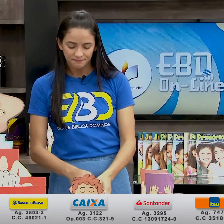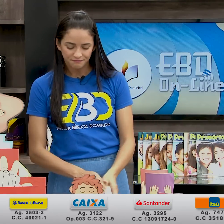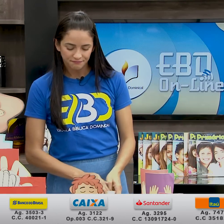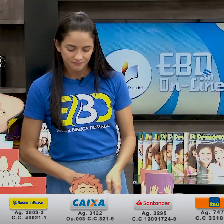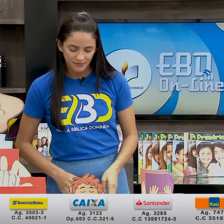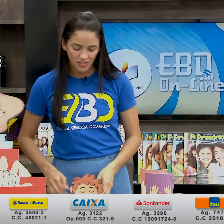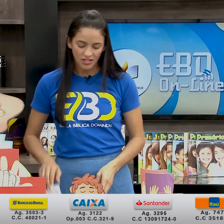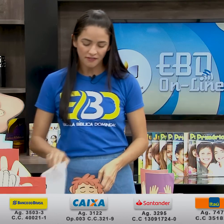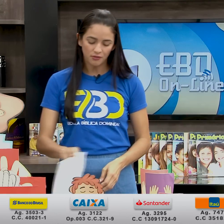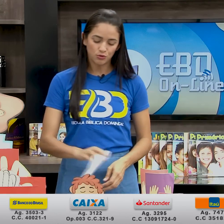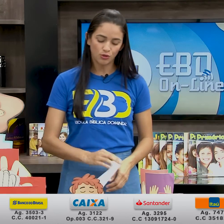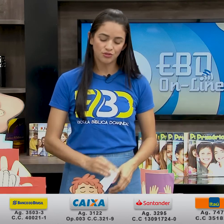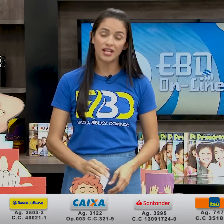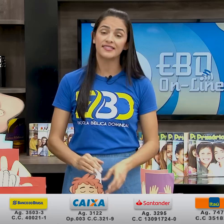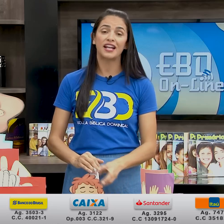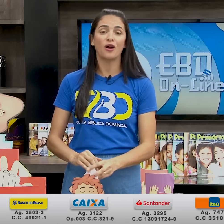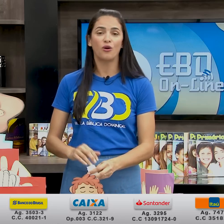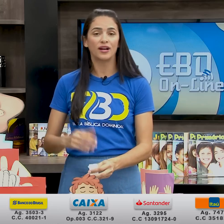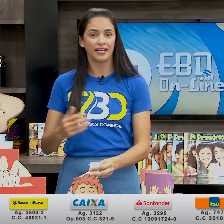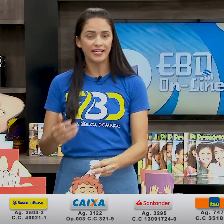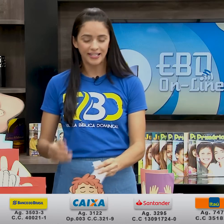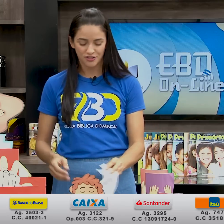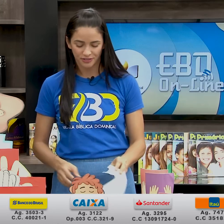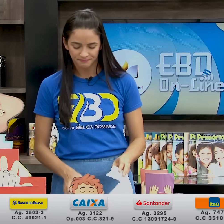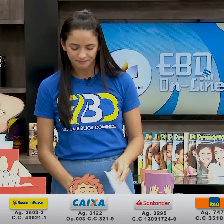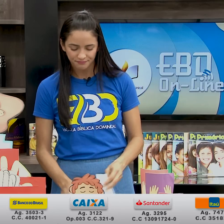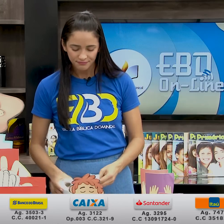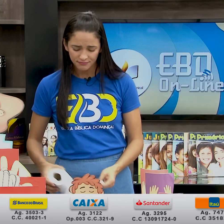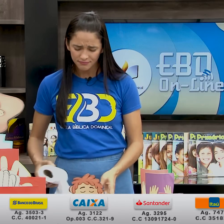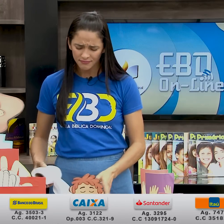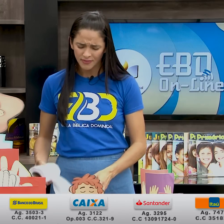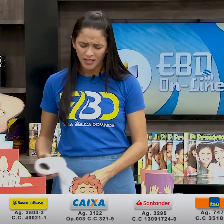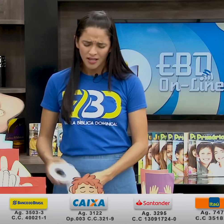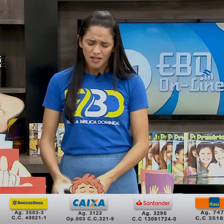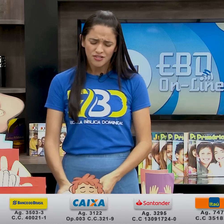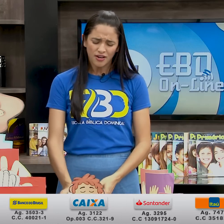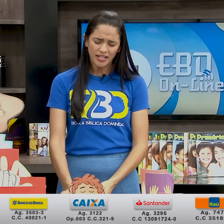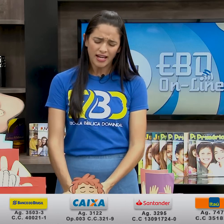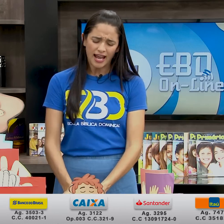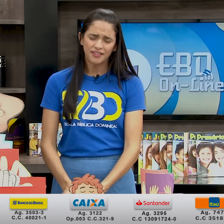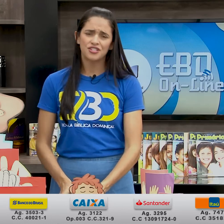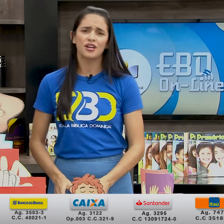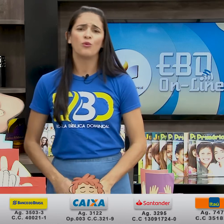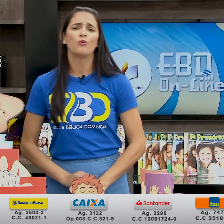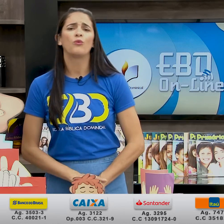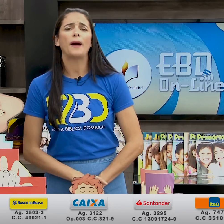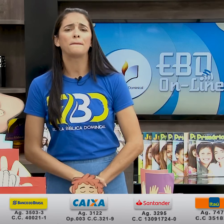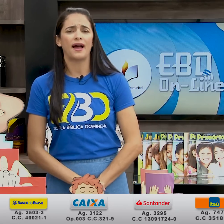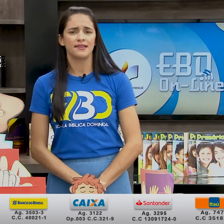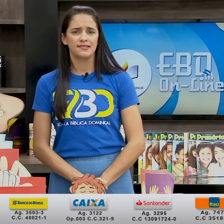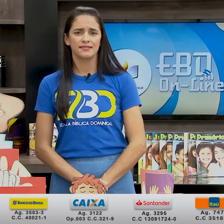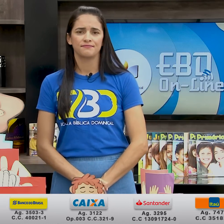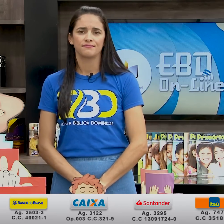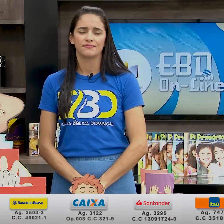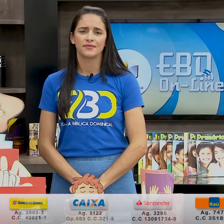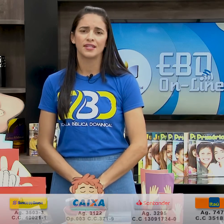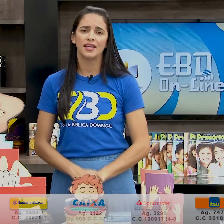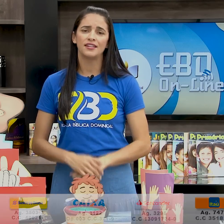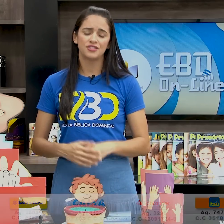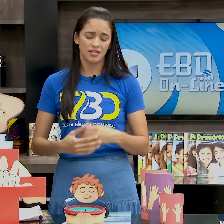aí Estavam todos na sinagoga na igreja Só que lá tinha um rapaz